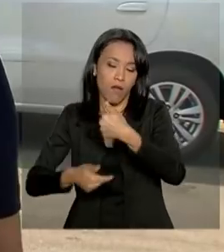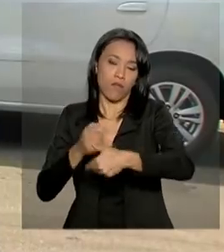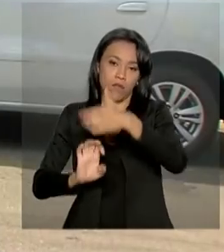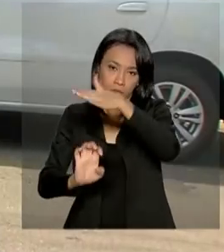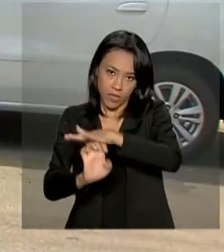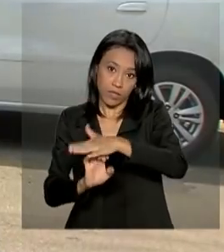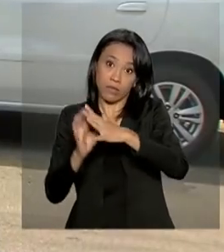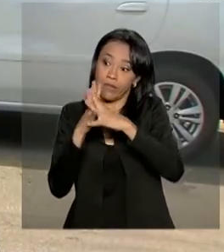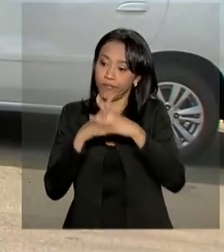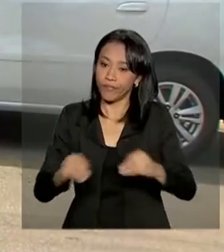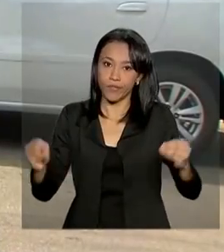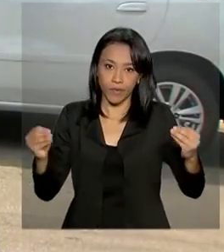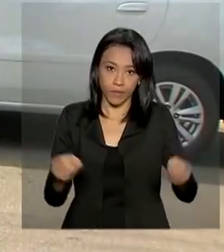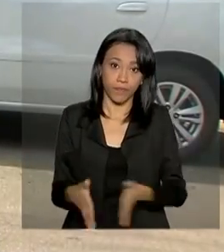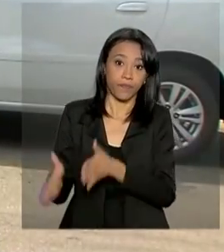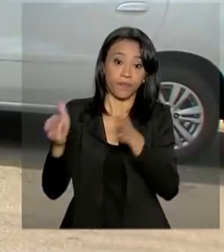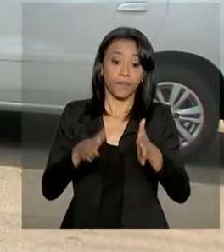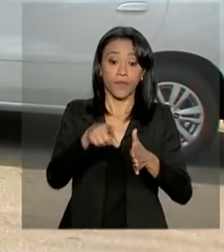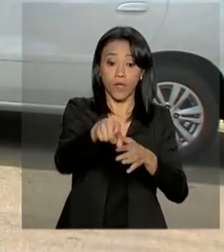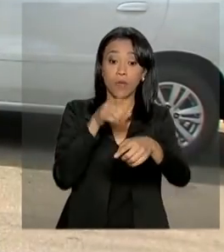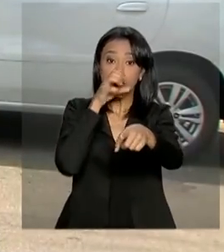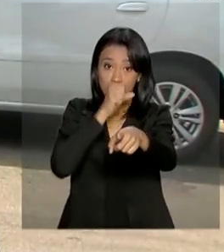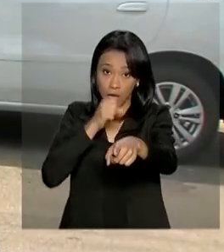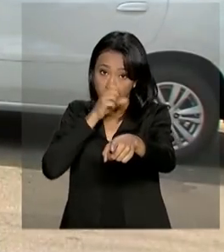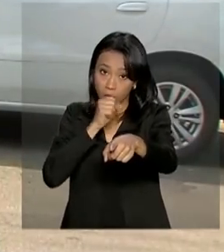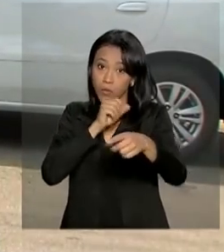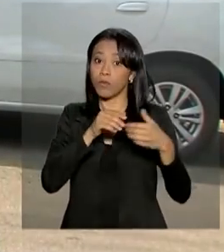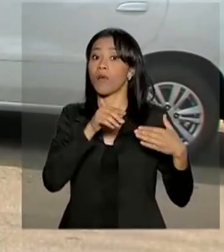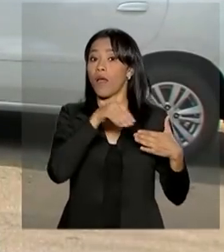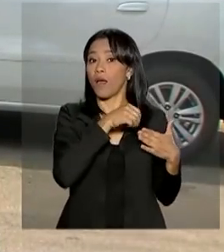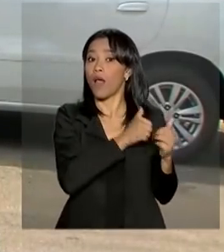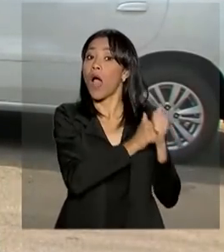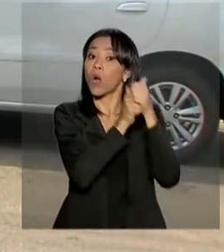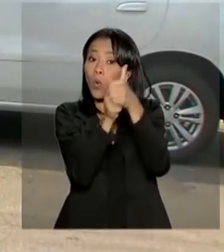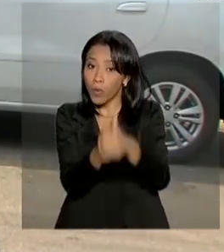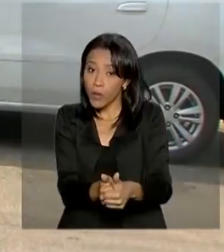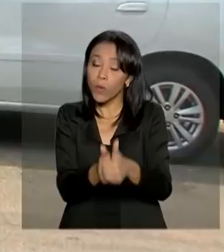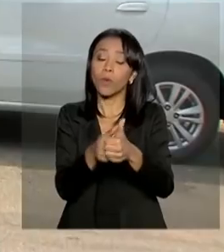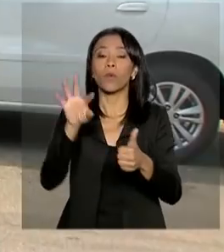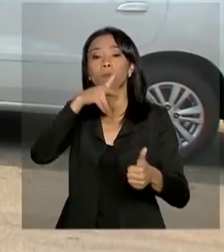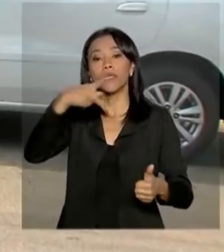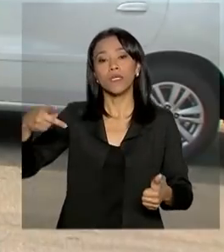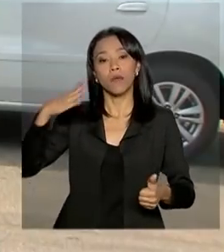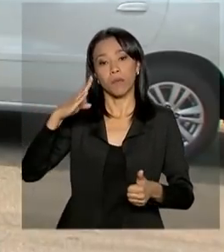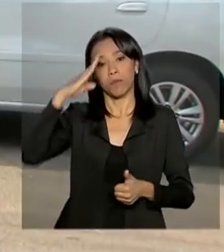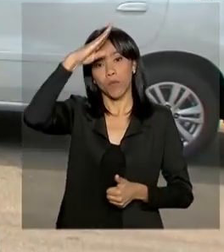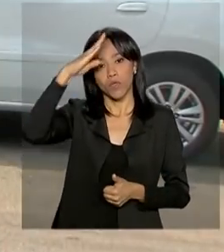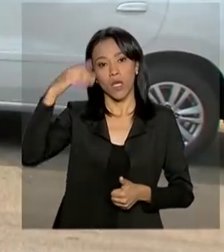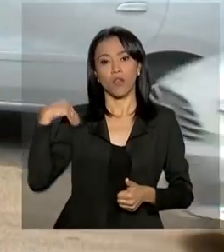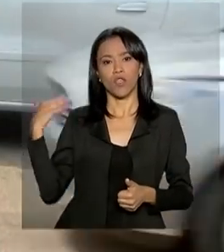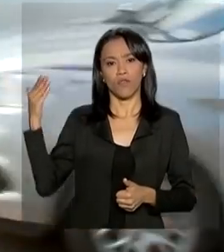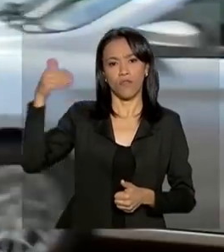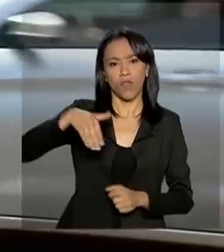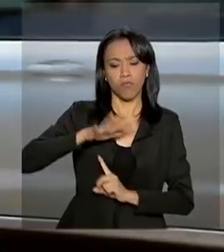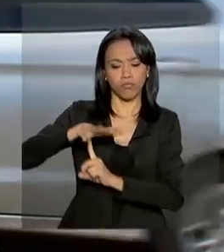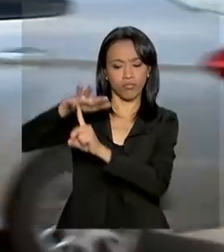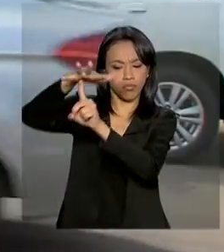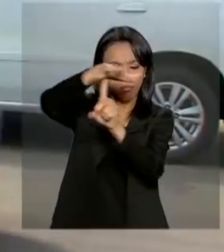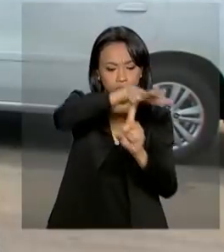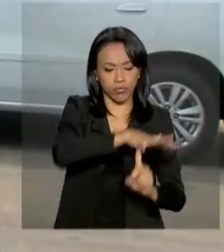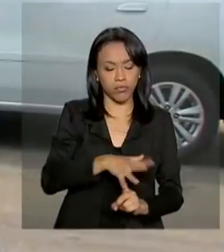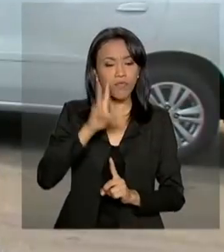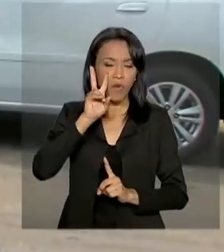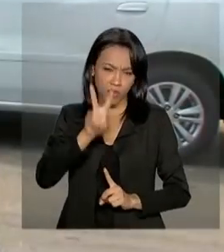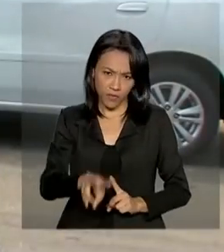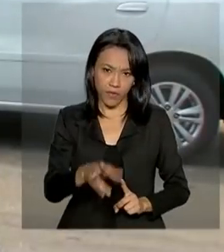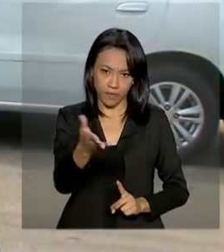Bom, no sábado eu acompanhei a visita do presidente Jair Bolsonaro, que sobrevoou a área afetada por este desastre. Vamos ver